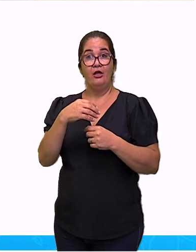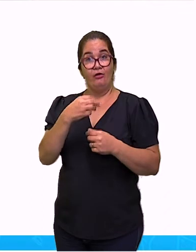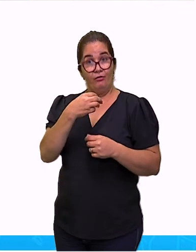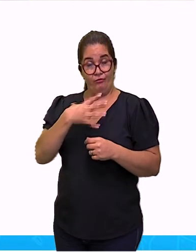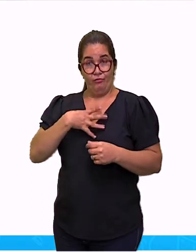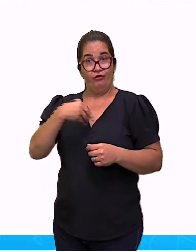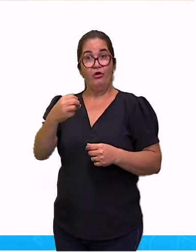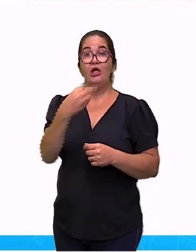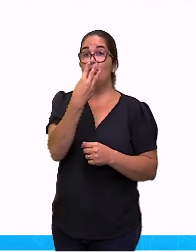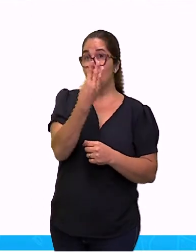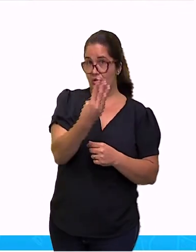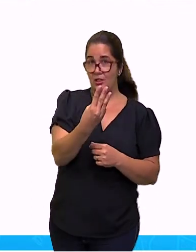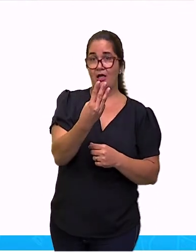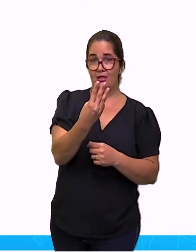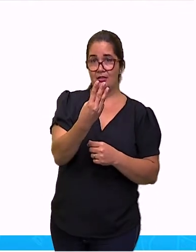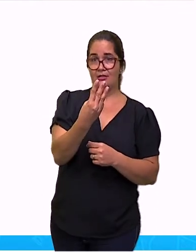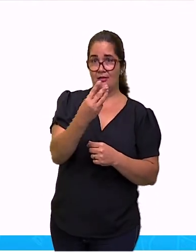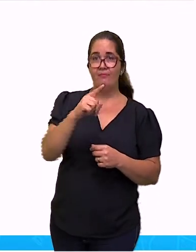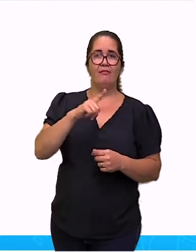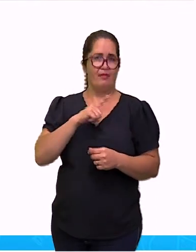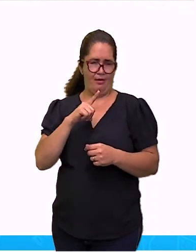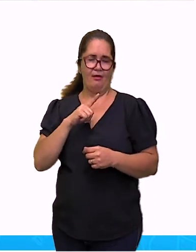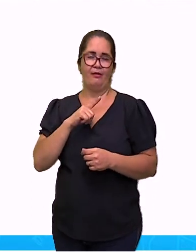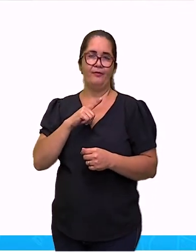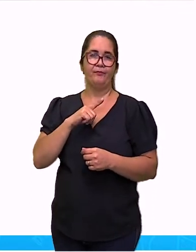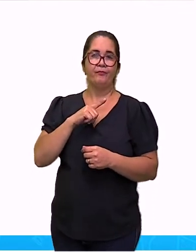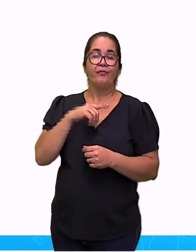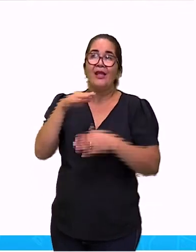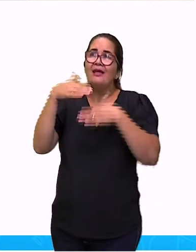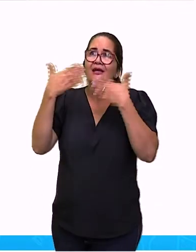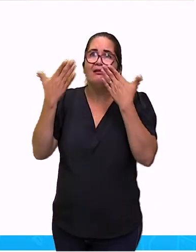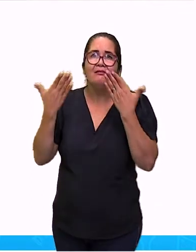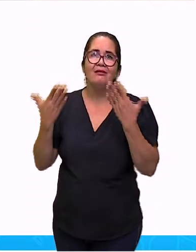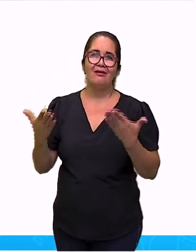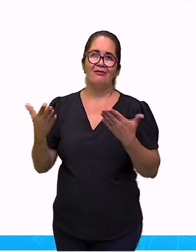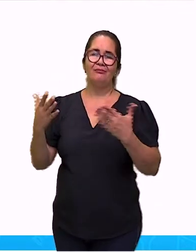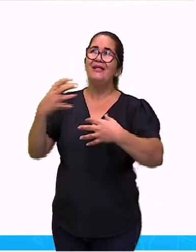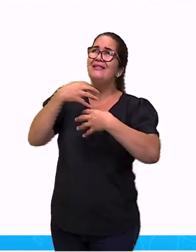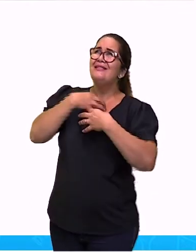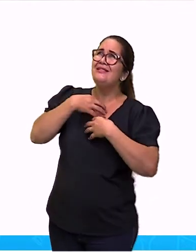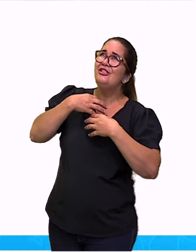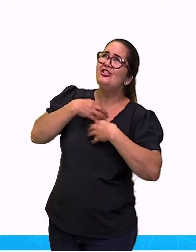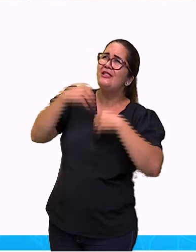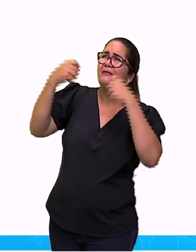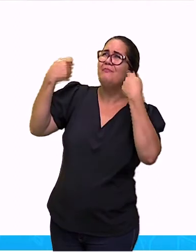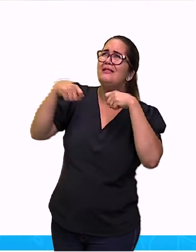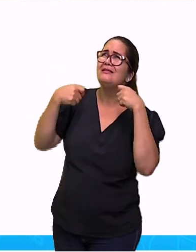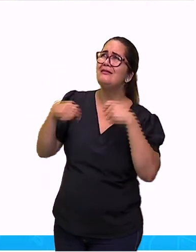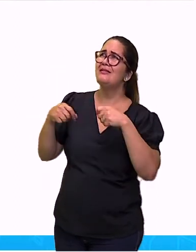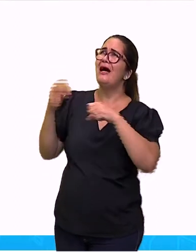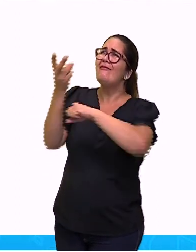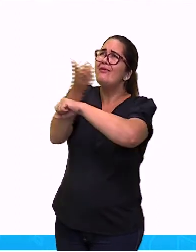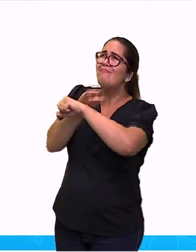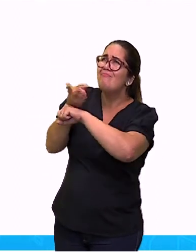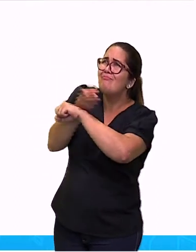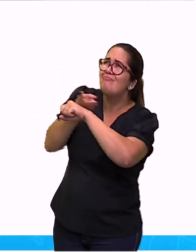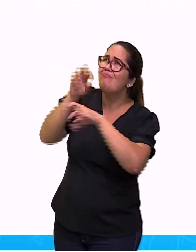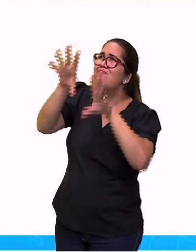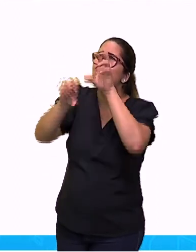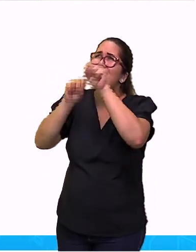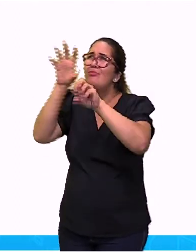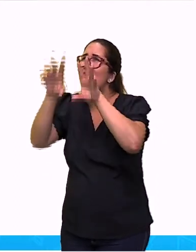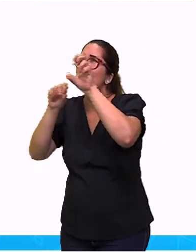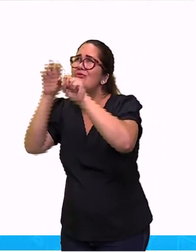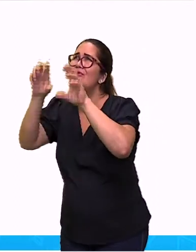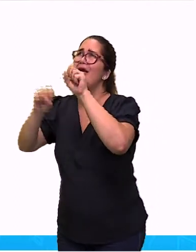Ele continuava prosseguindo a sua busca pelo incansável, pelo novo. Ele era um artista que buscava